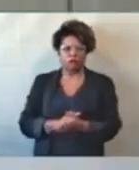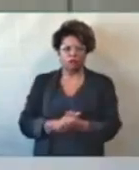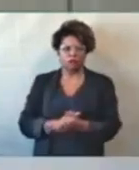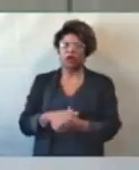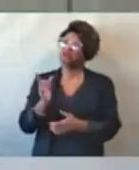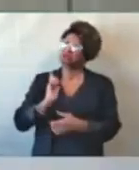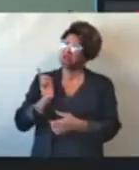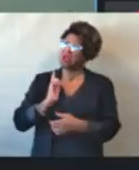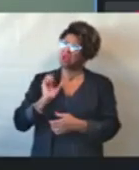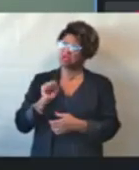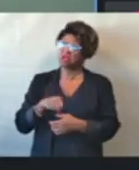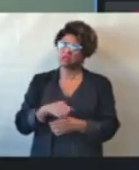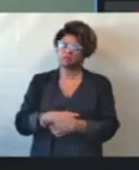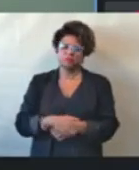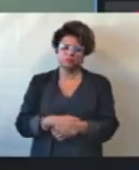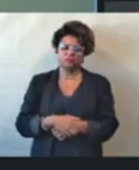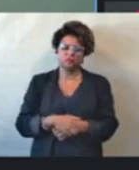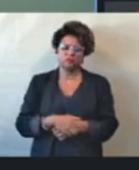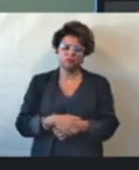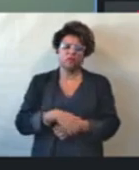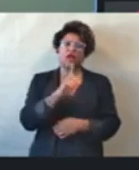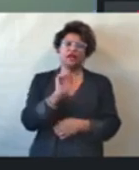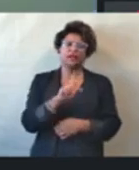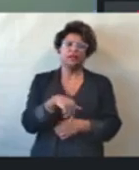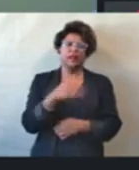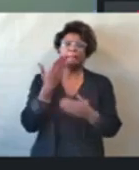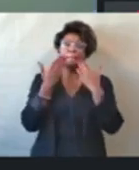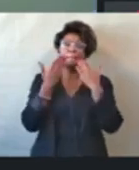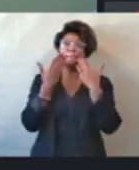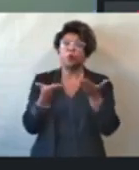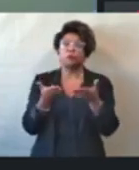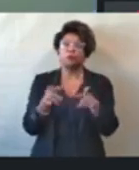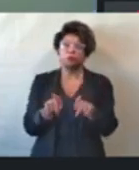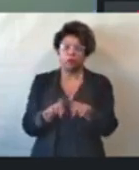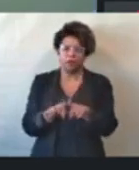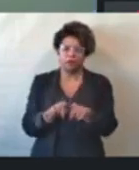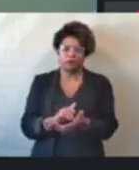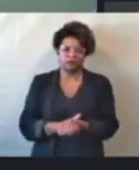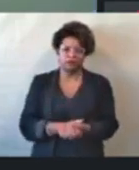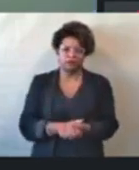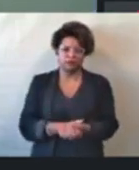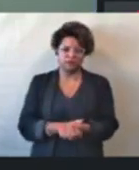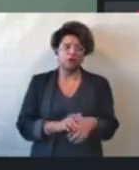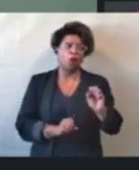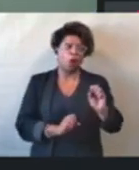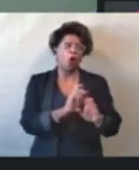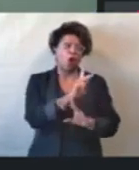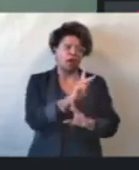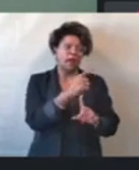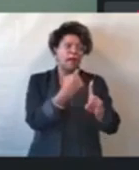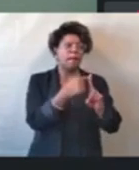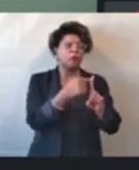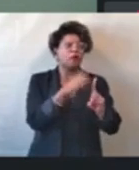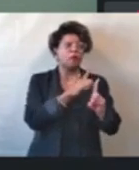Temos, inclusive, são dados públicos. Não, eu sei, porque na verdade é o seguinte, entre o que está escrito na